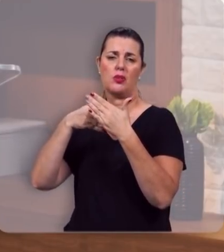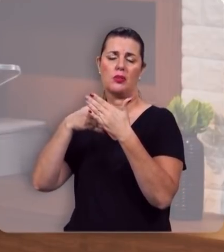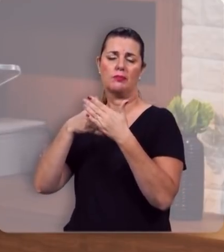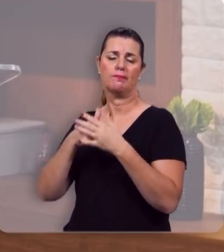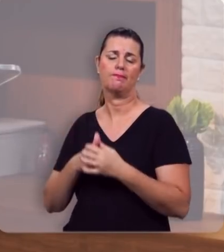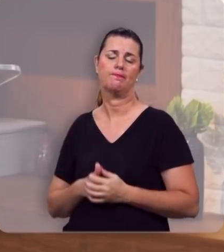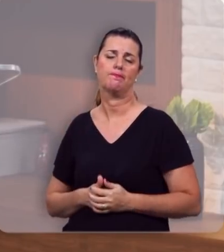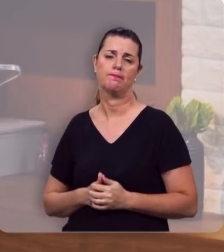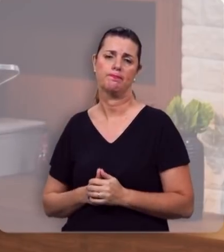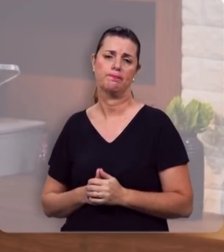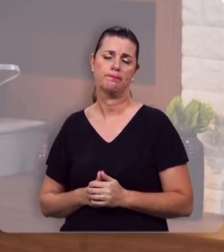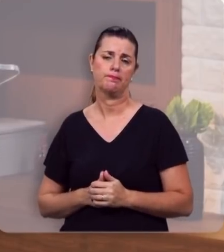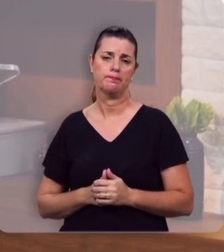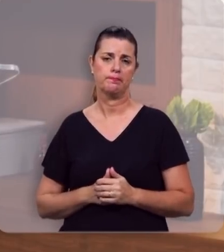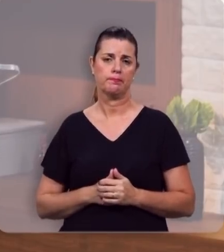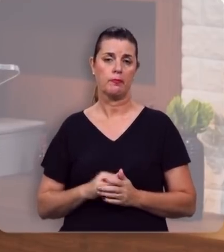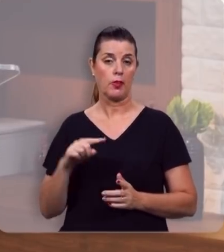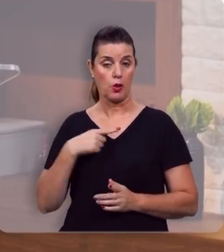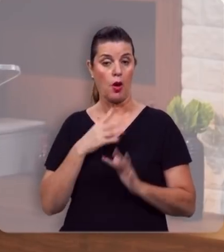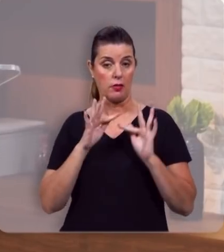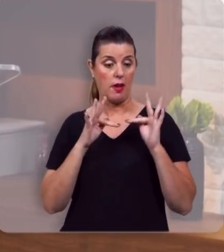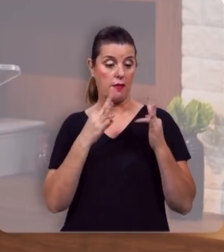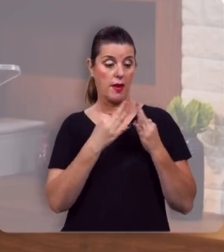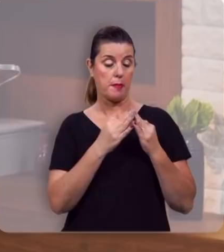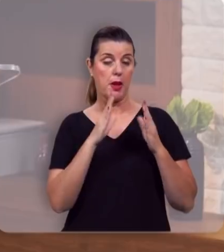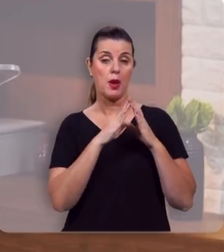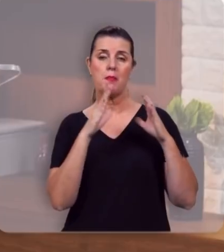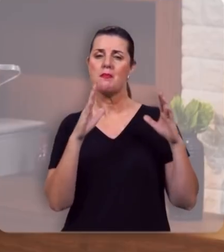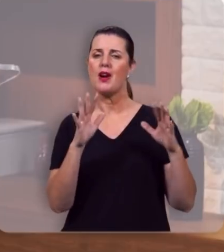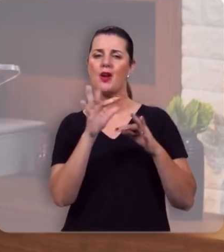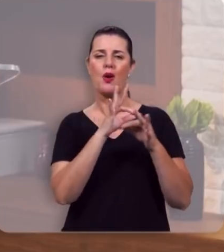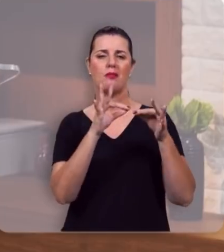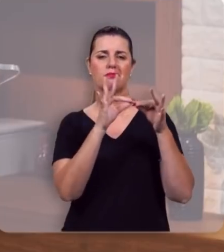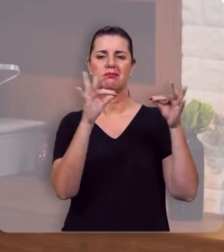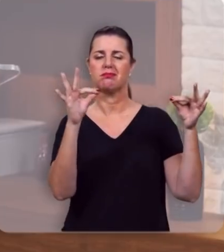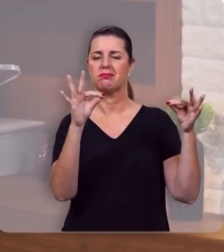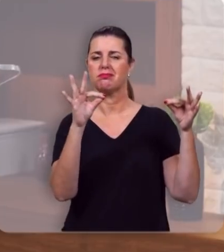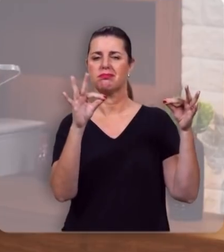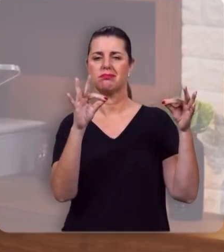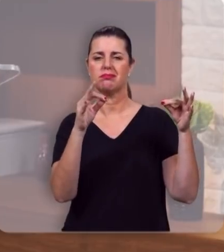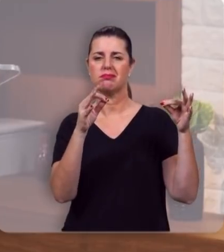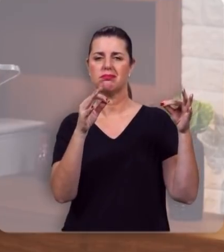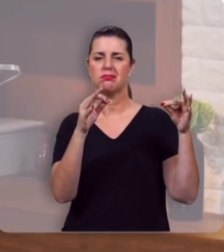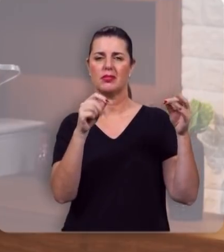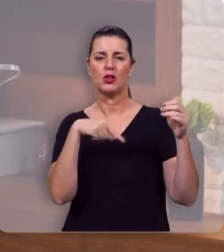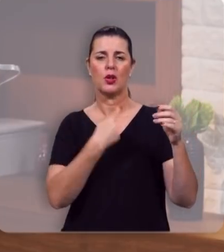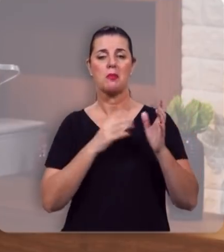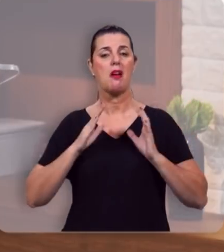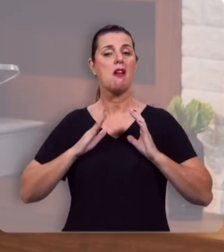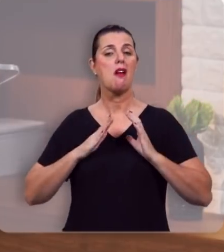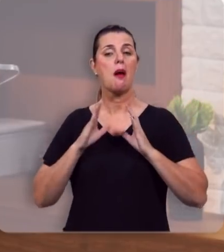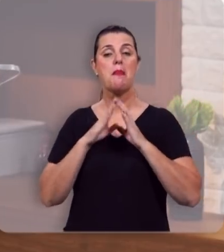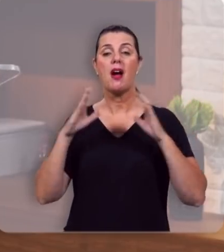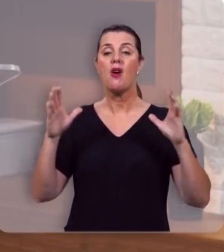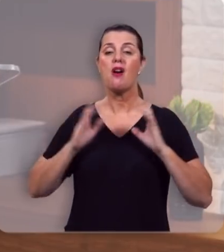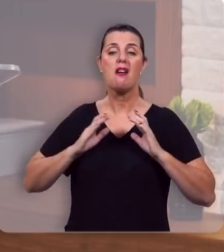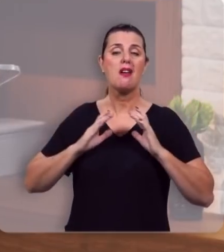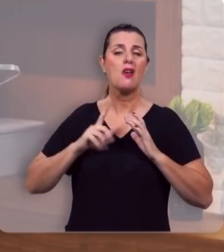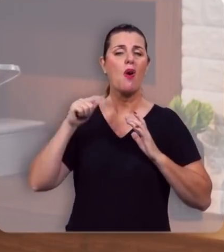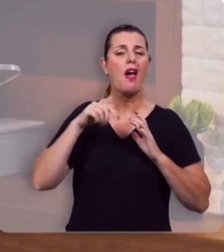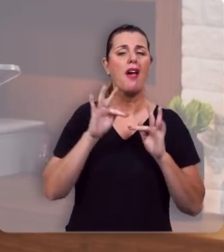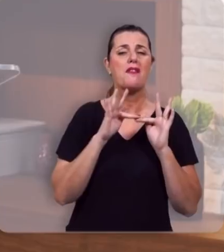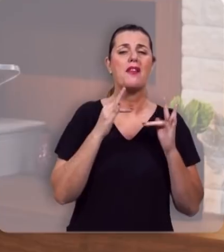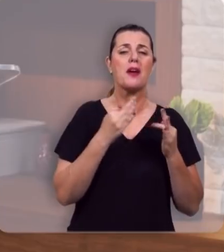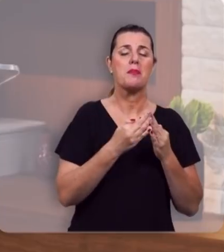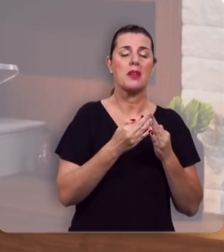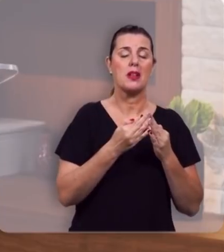dos portões. Nossa família é o nosso maior patrimônio, nossa maior riqueza. Nossos filhos são a